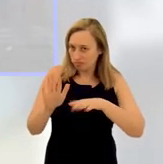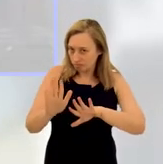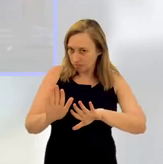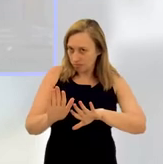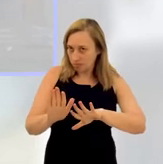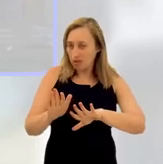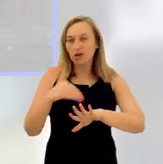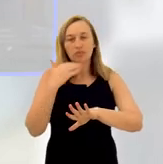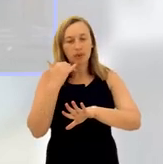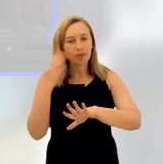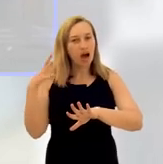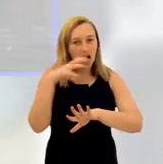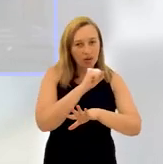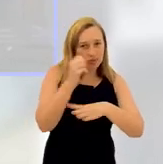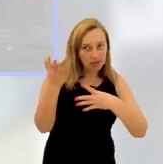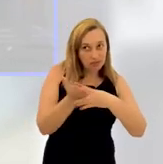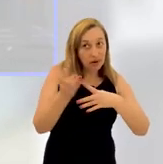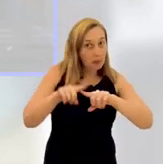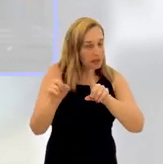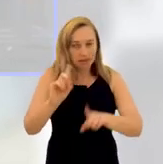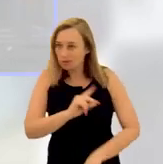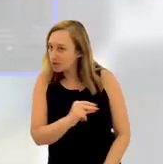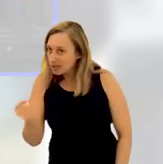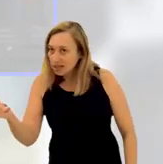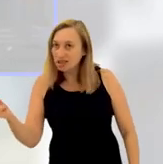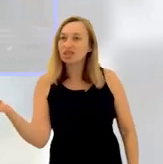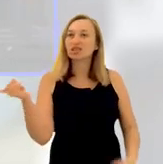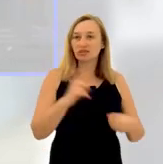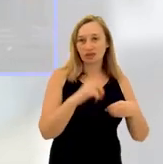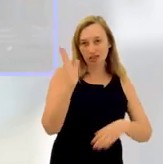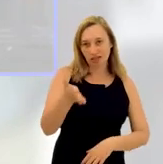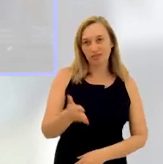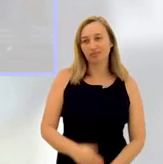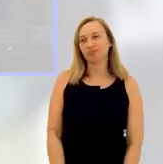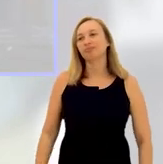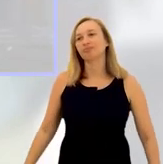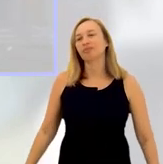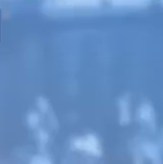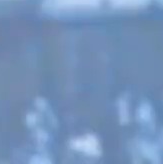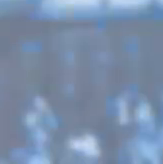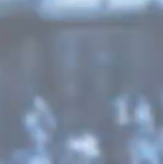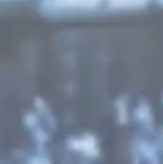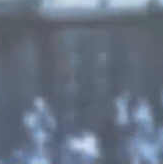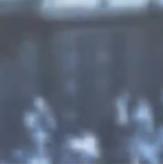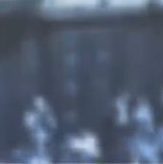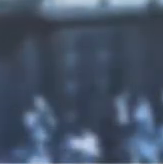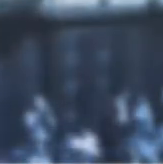esse nosso bate-papo para um rápido intervalo, mas não sai daí não, que a gente volta já já.